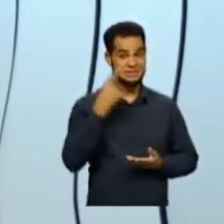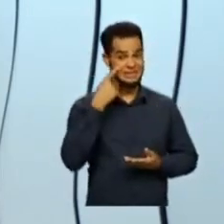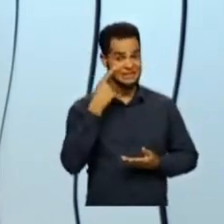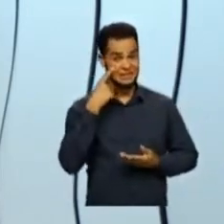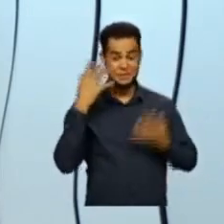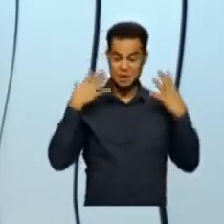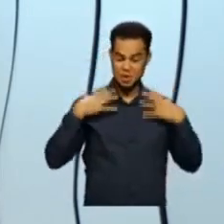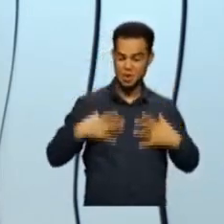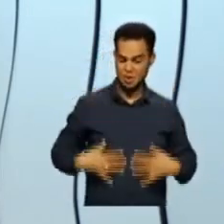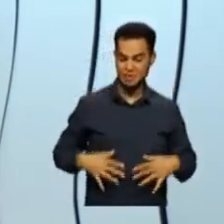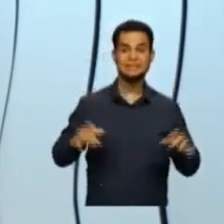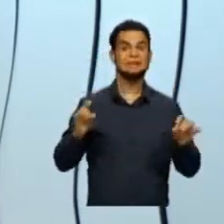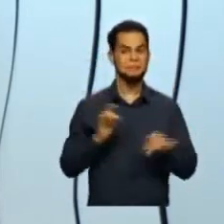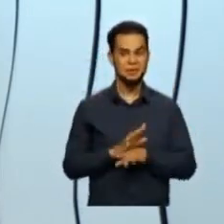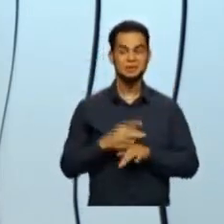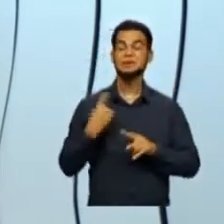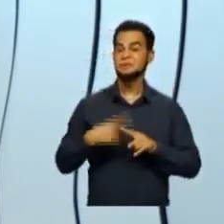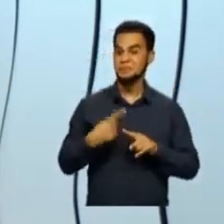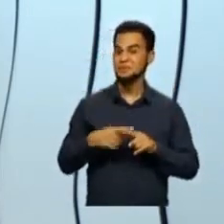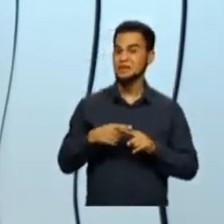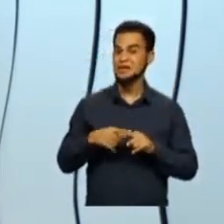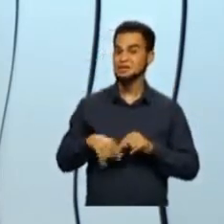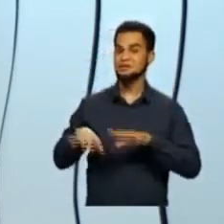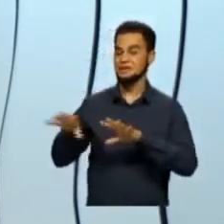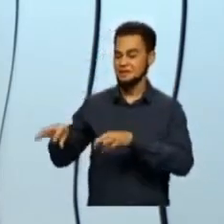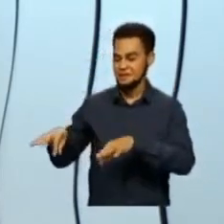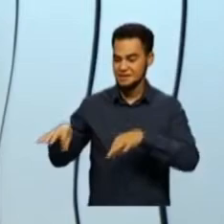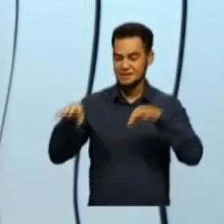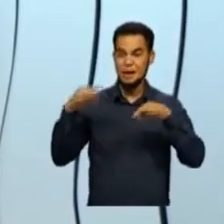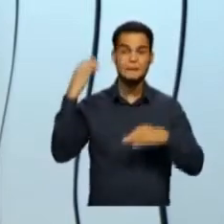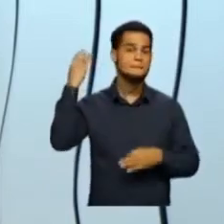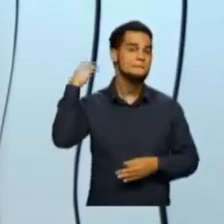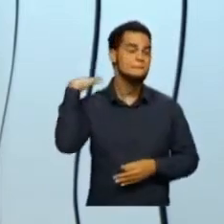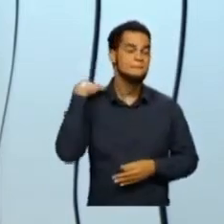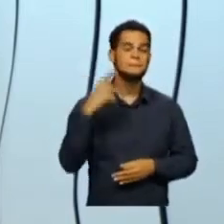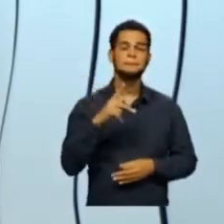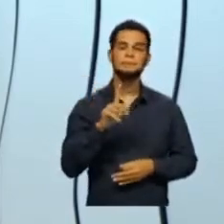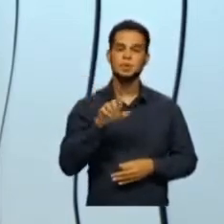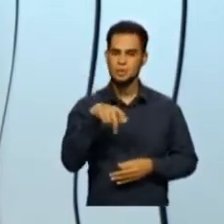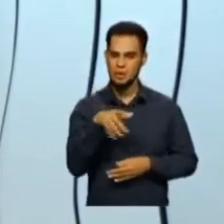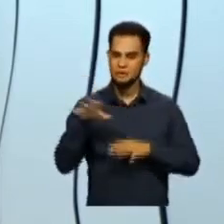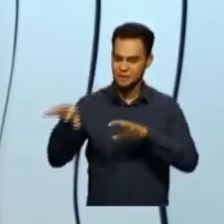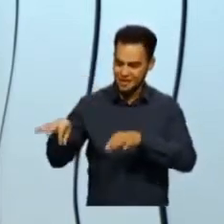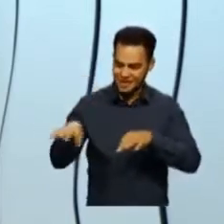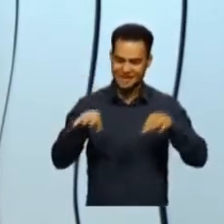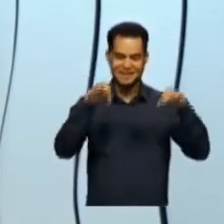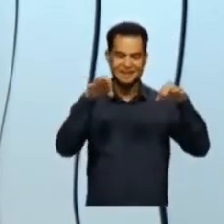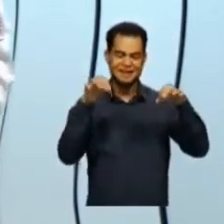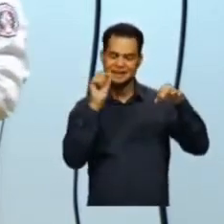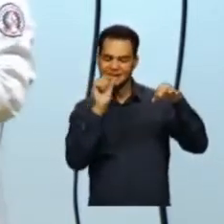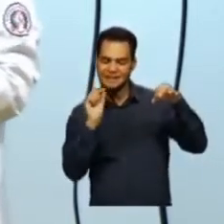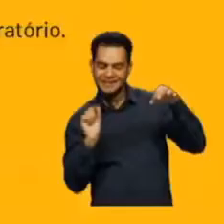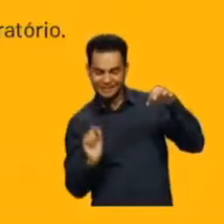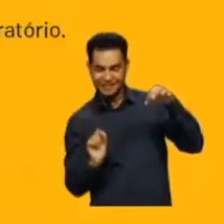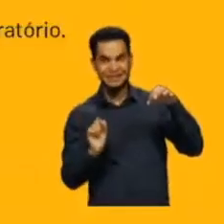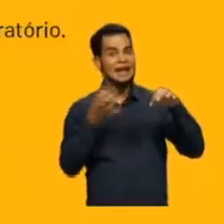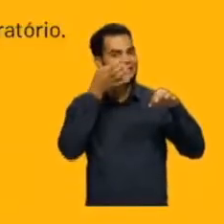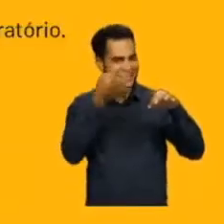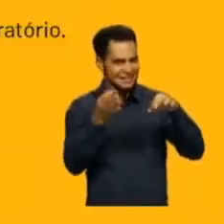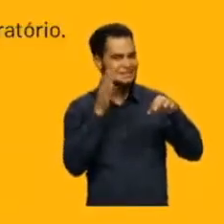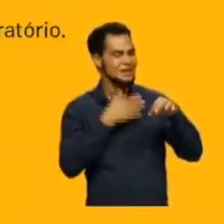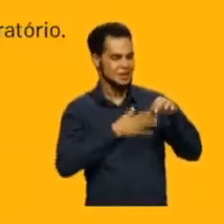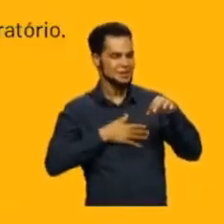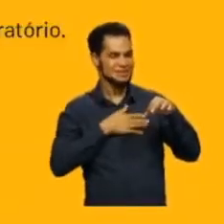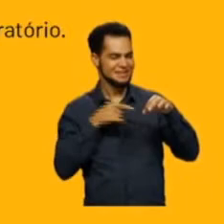diferentes porque a gente vai fazer a dissecação de um pulmão. Então fique ligado, fique atento, você vai gostar. Então na aula de